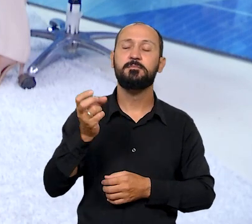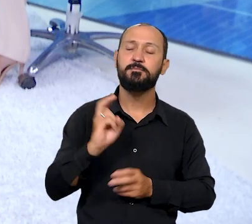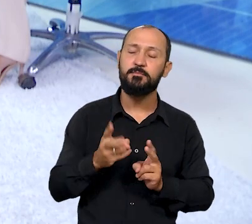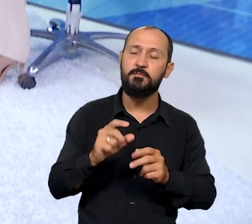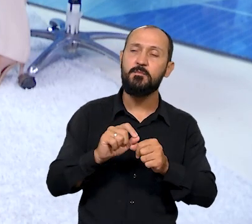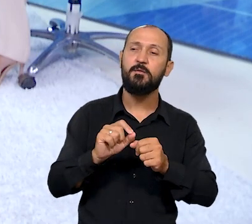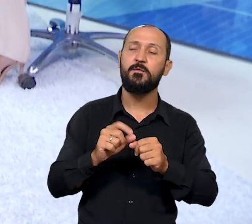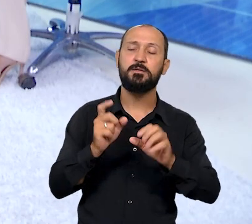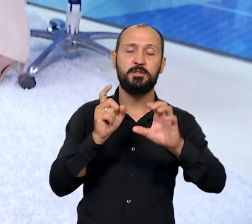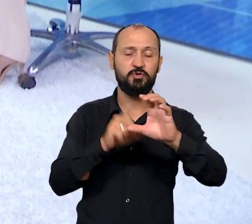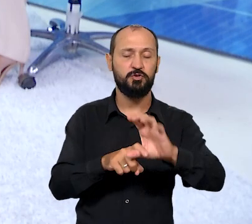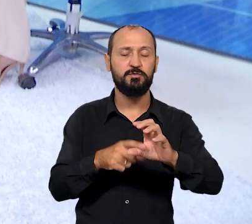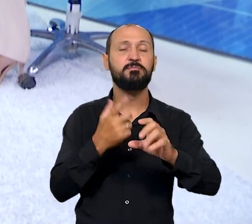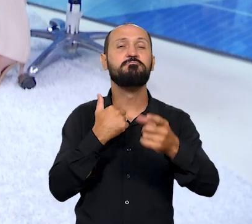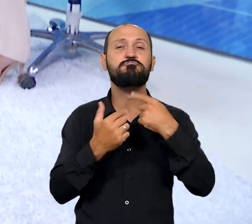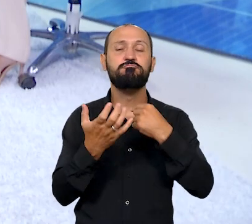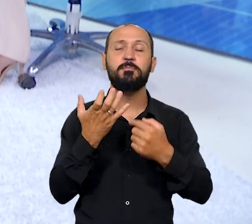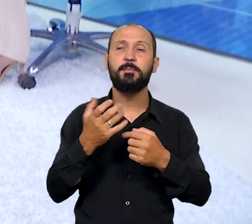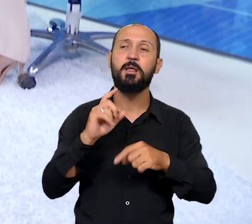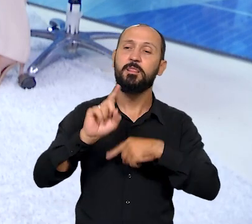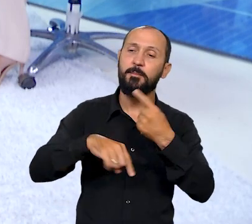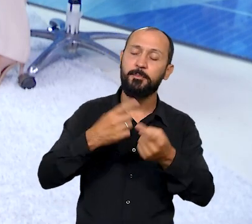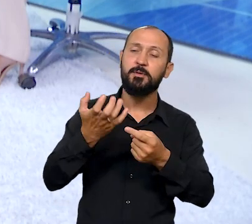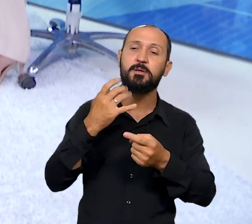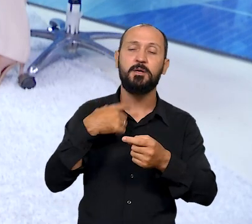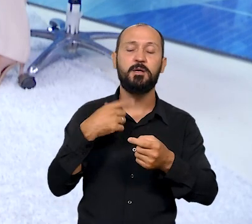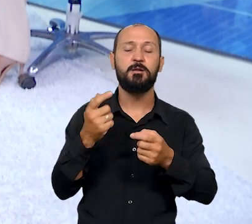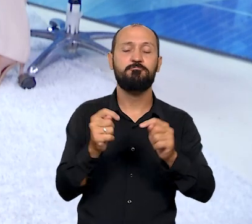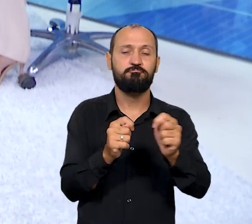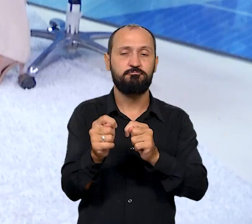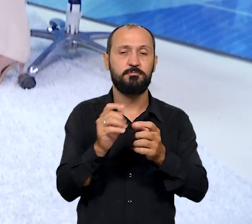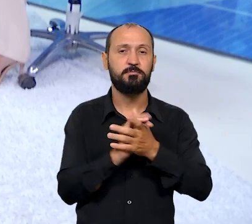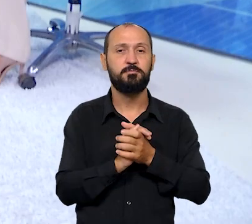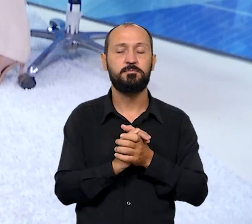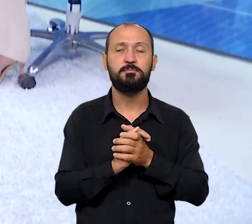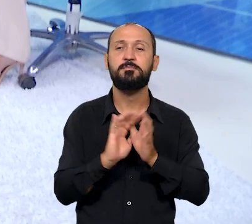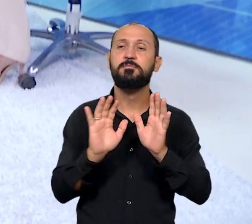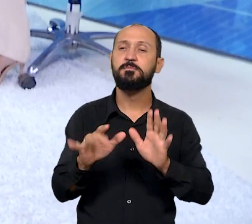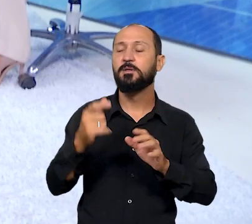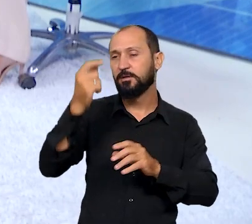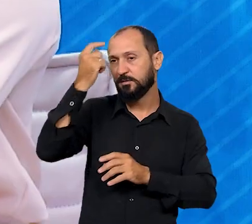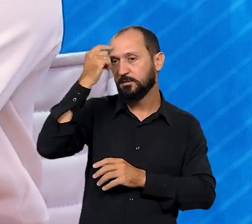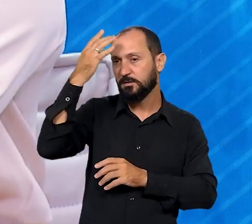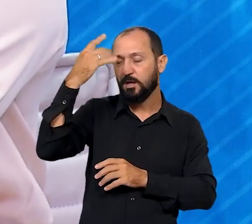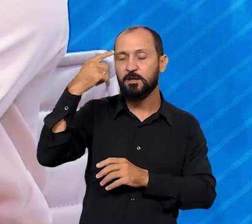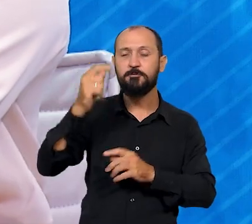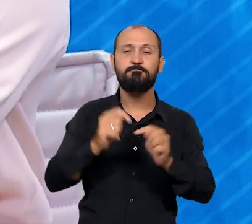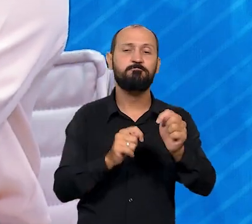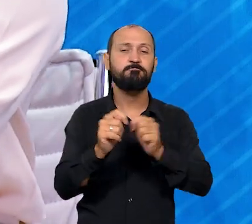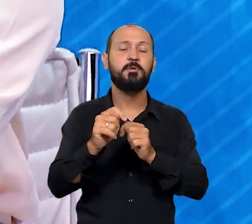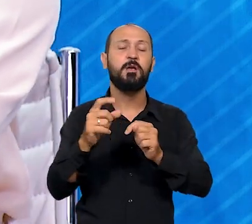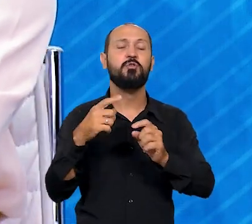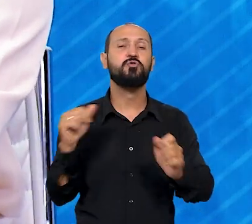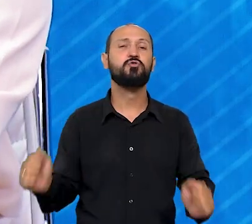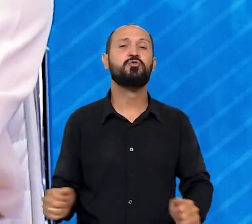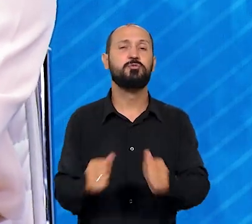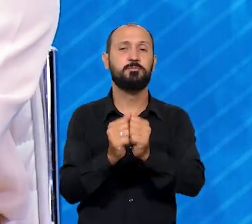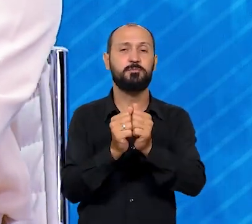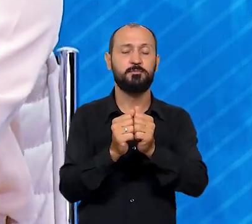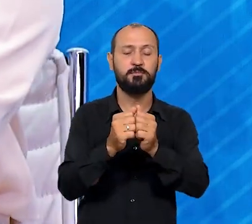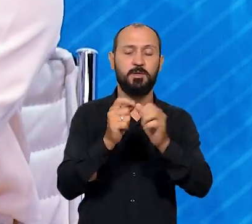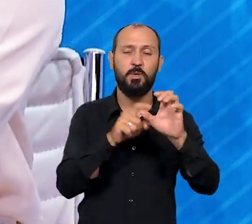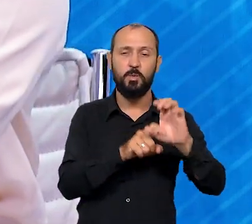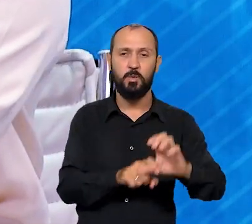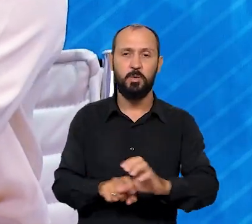fé, aquela pessoa que vai e faz a dívida propositalmente para depois buscar negociar. Doutor, e a ideia dessa negociação